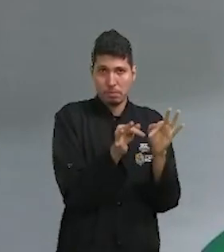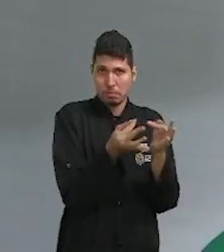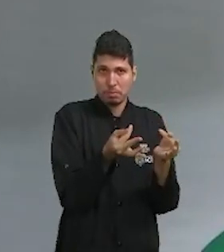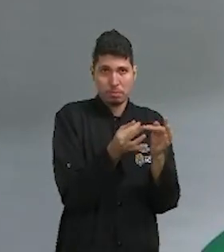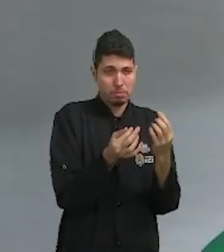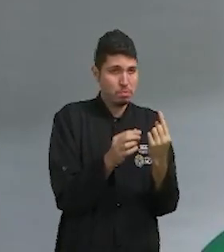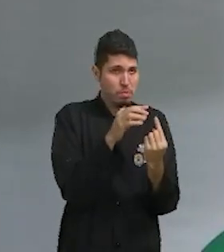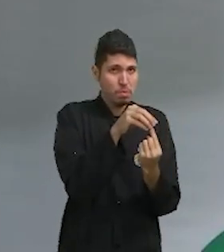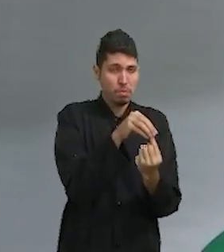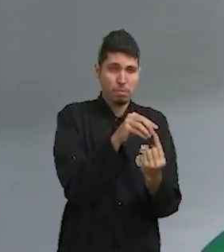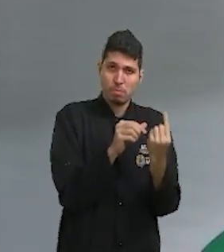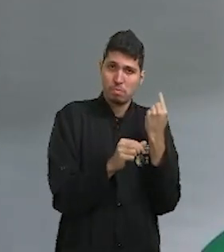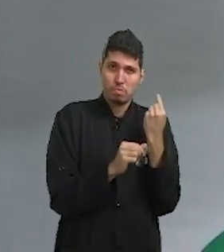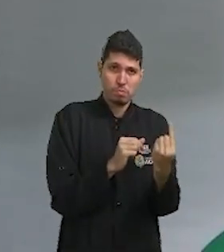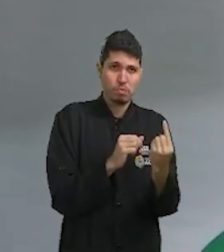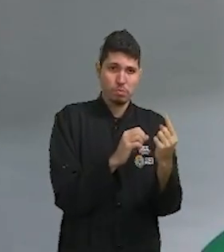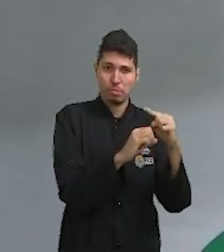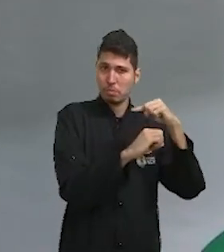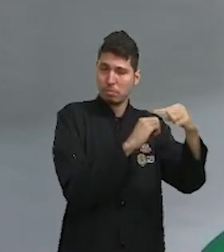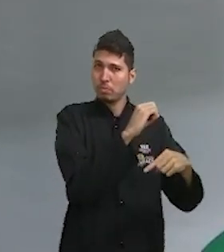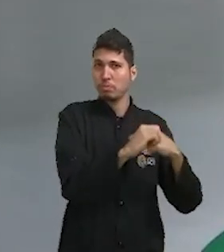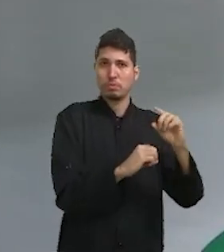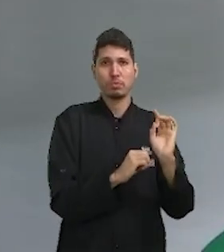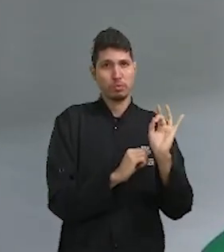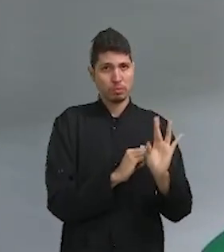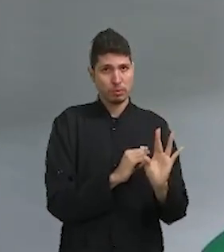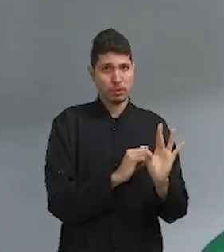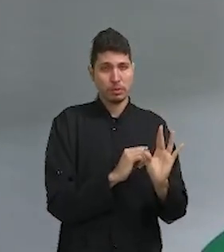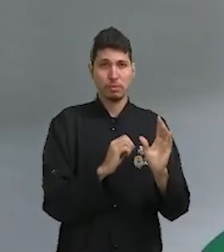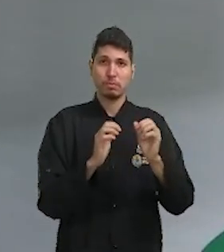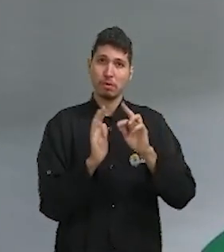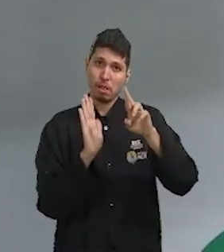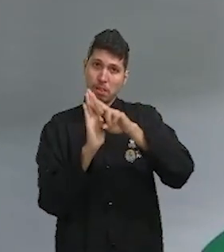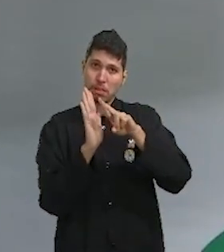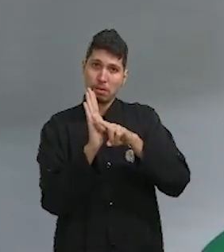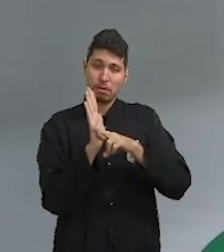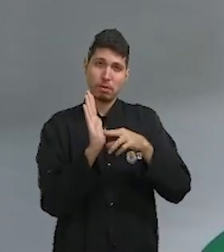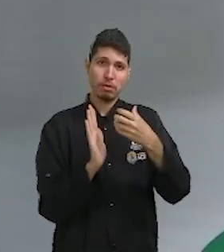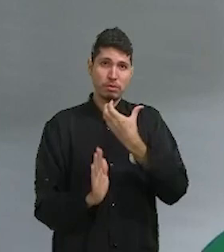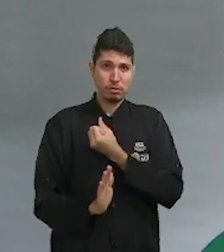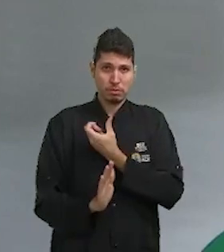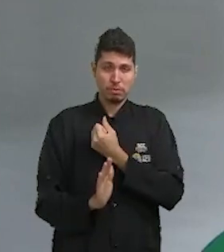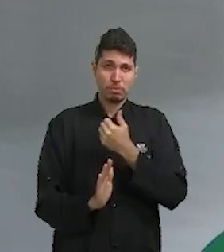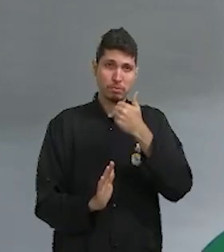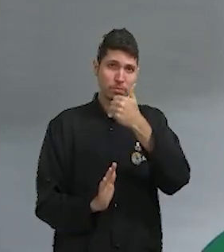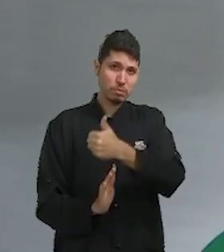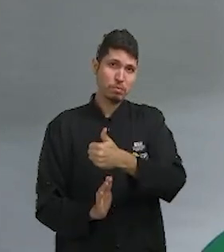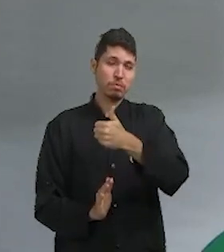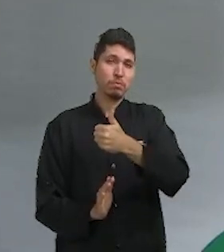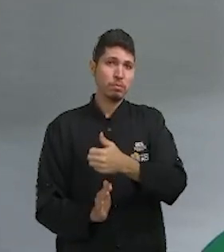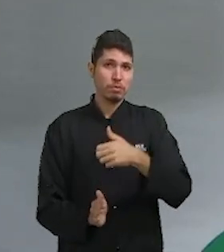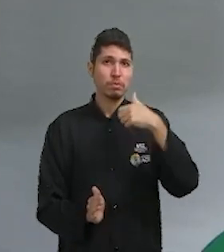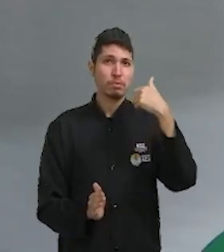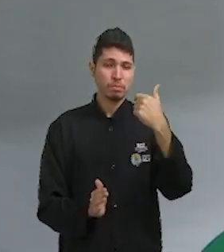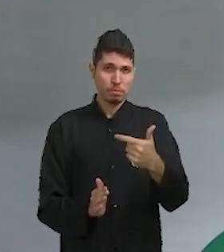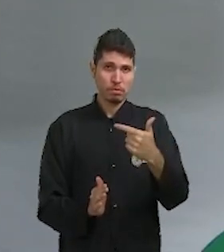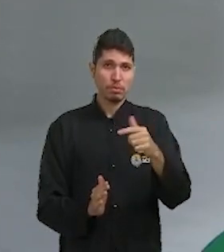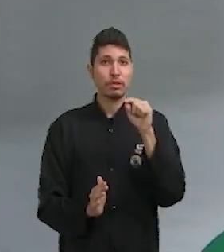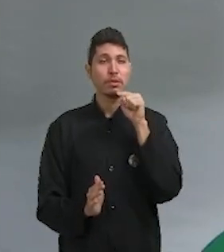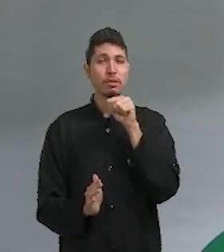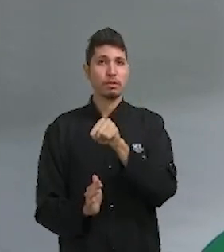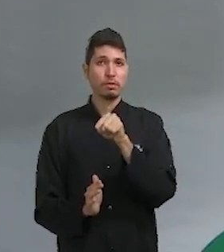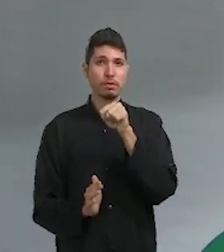um único átomo. Lá na regra de número 1 e número 2, A regra de número 1 dizia